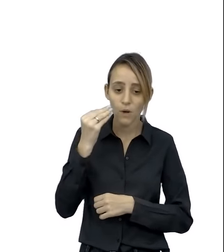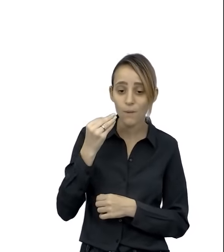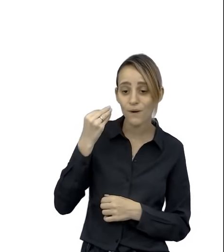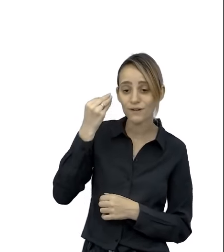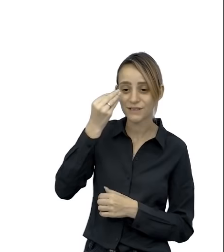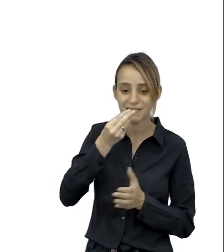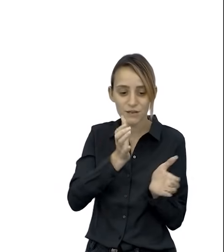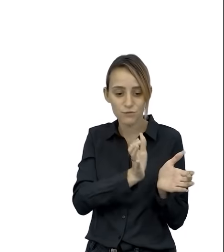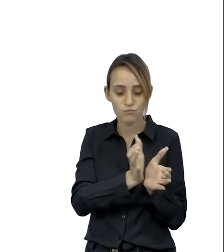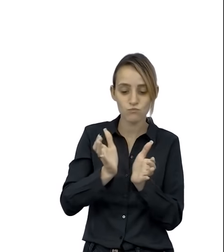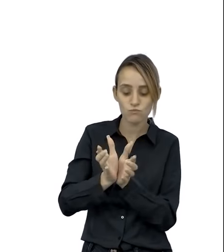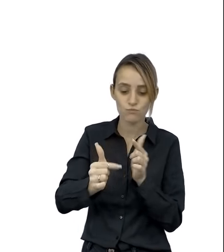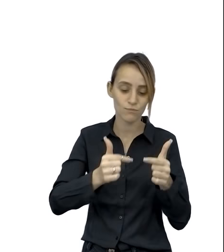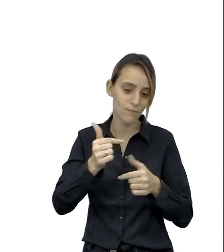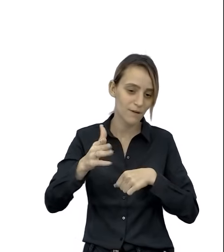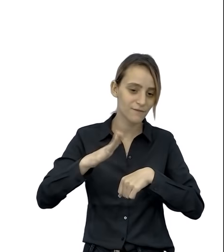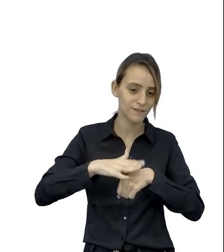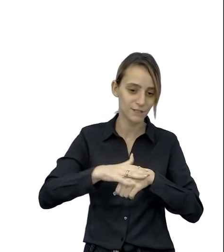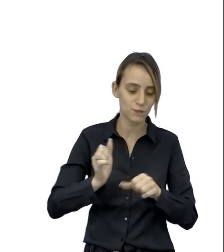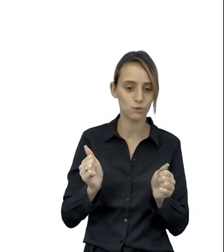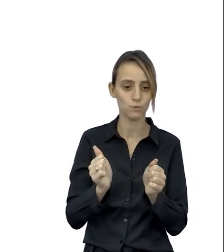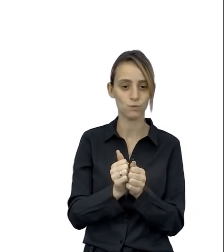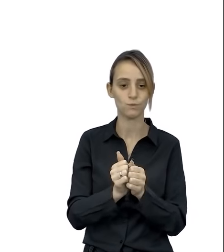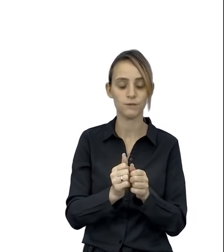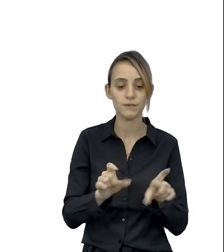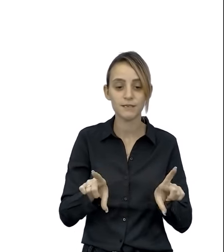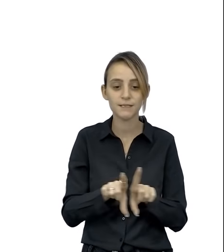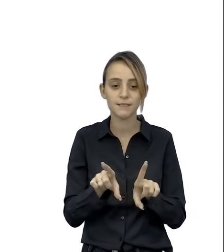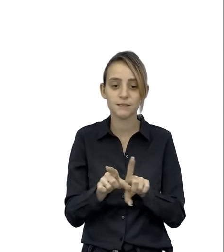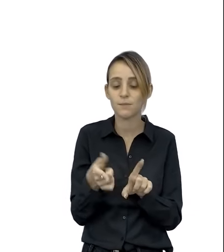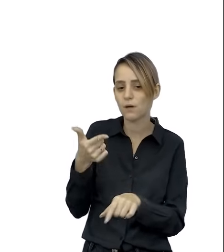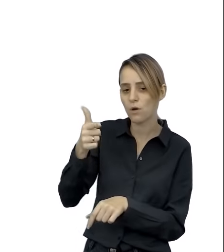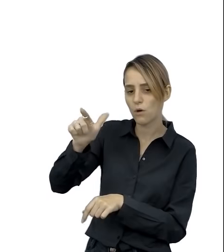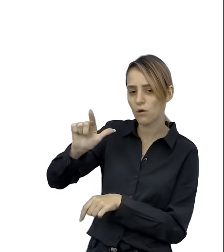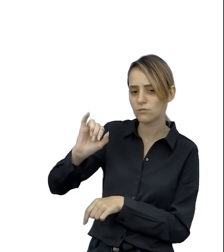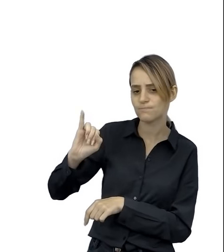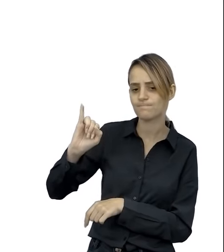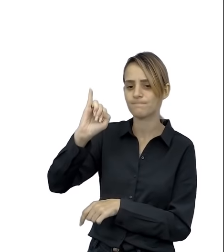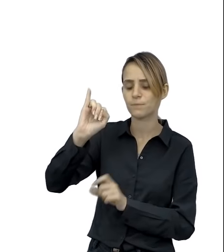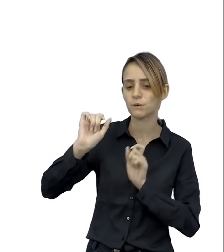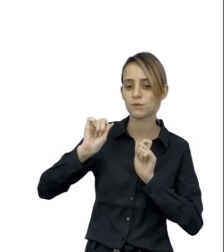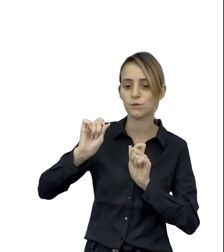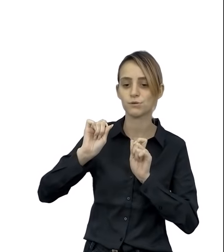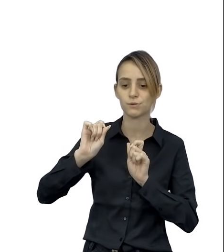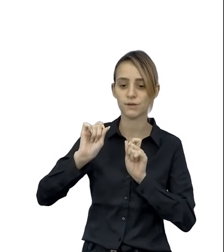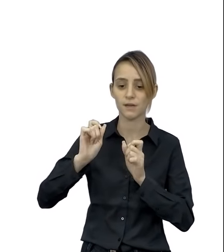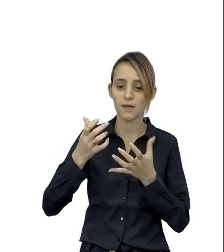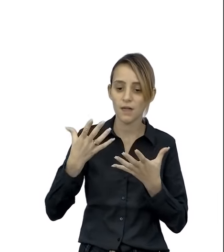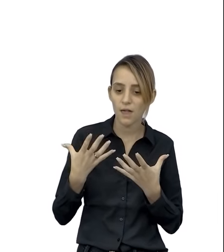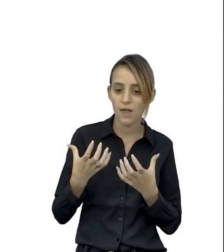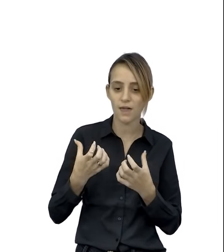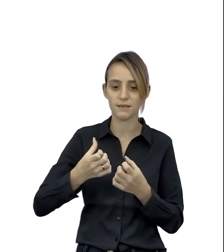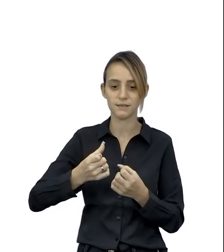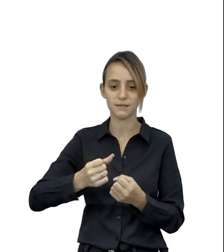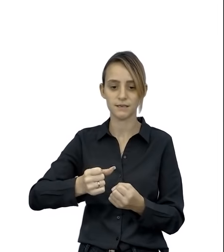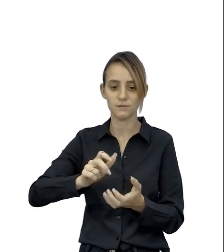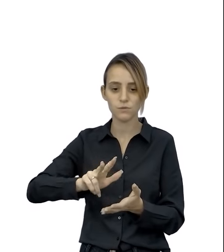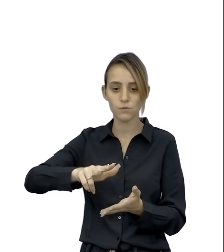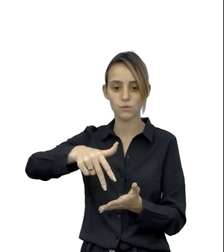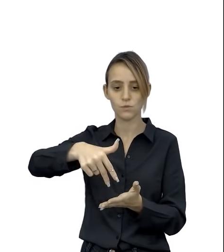oportunizar esses momentos. E também outro aspecto em relação a isso, ele aprende a se posicionar frente